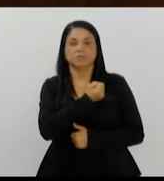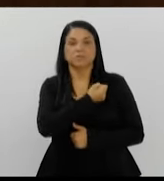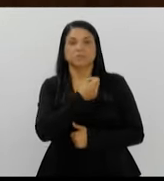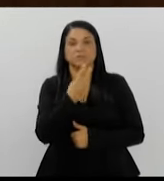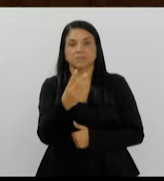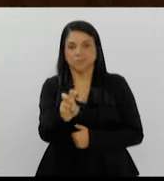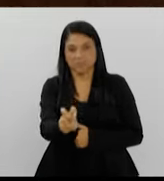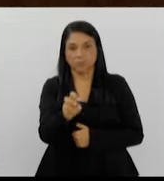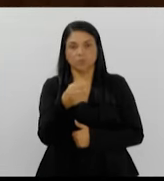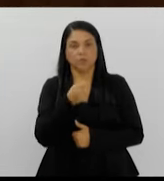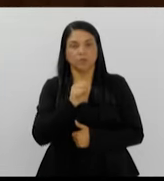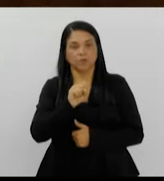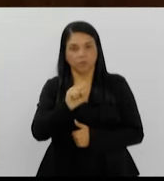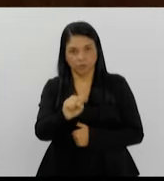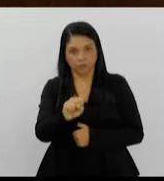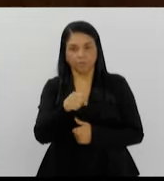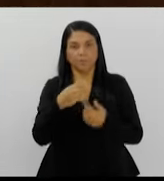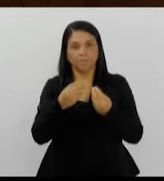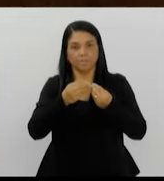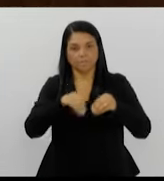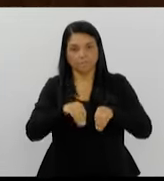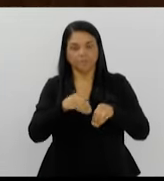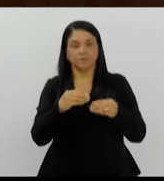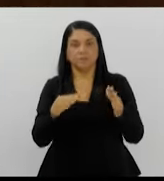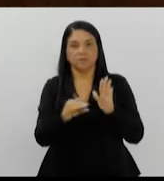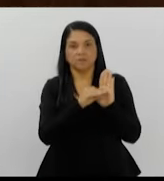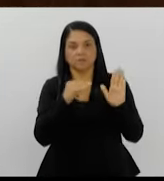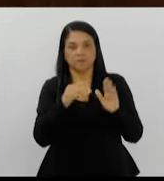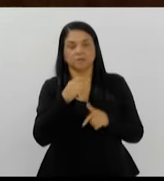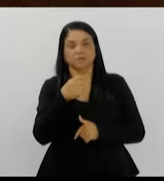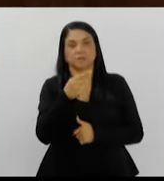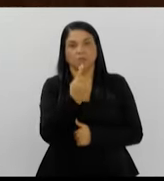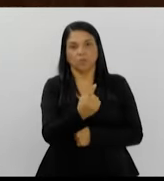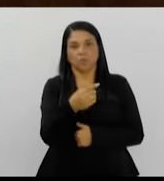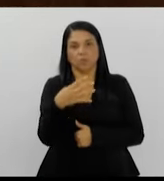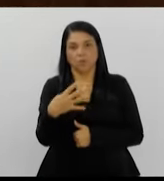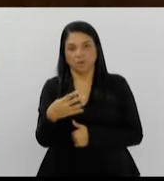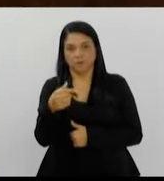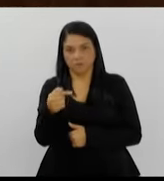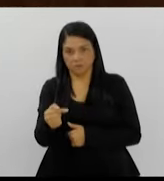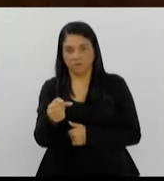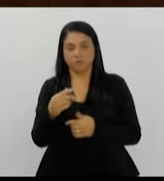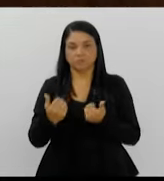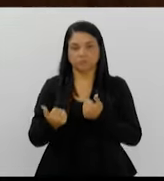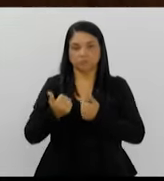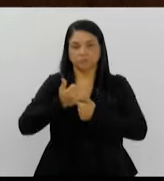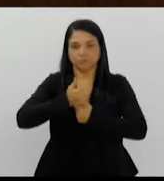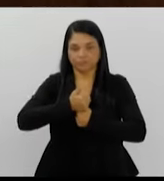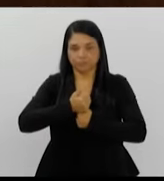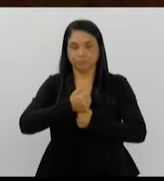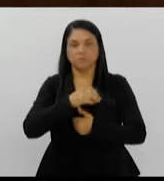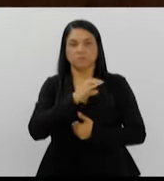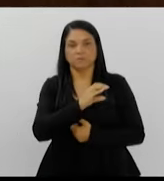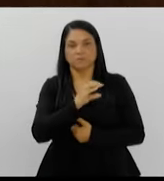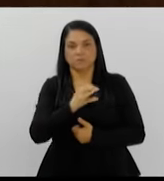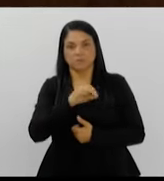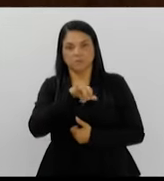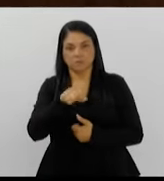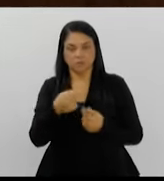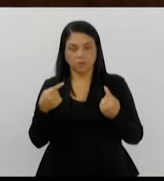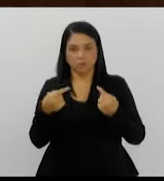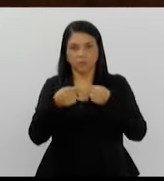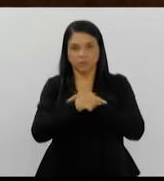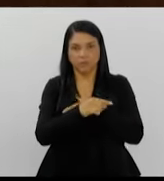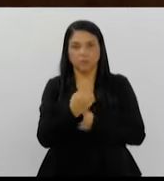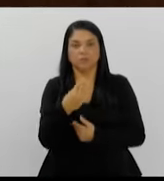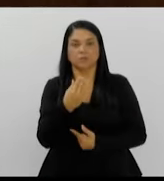8 pela prejudical das emendas 1479 pela Emenda supressiva da ccj e contrário a